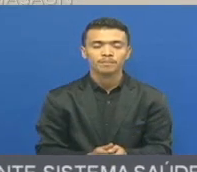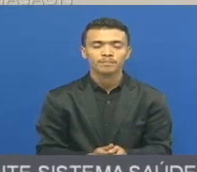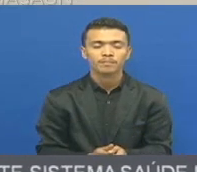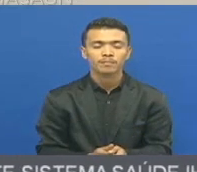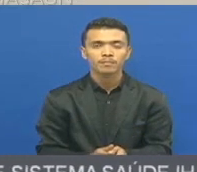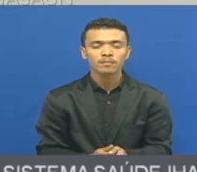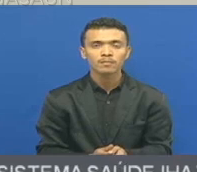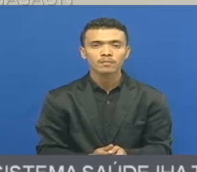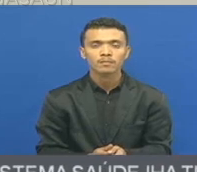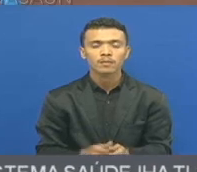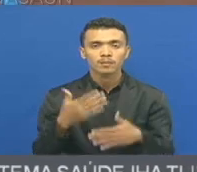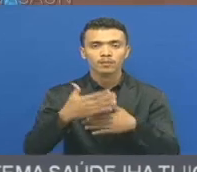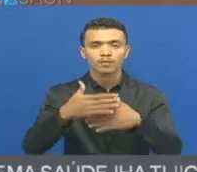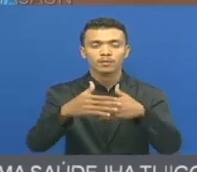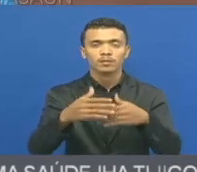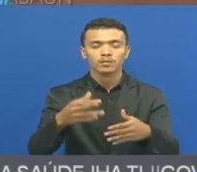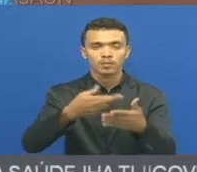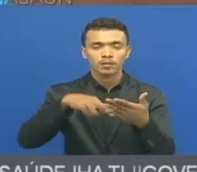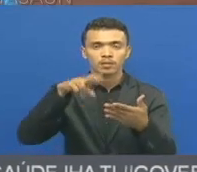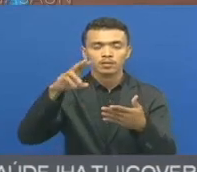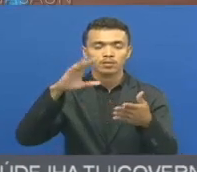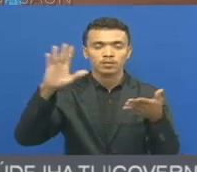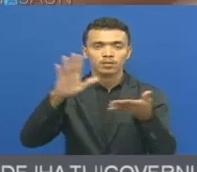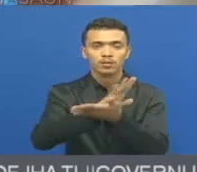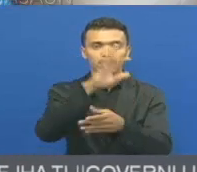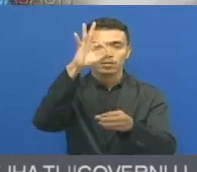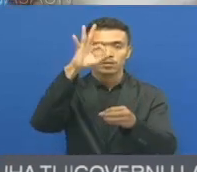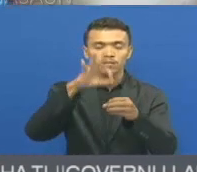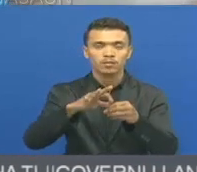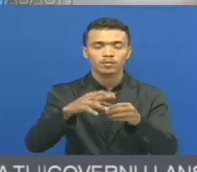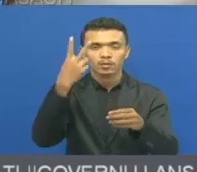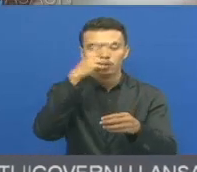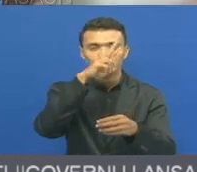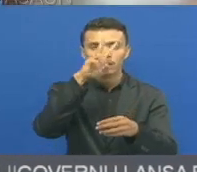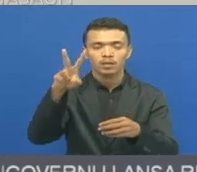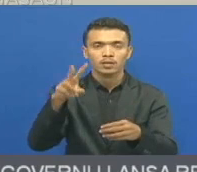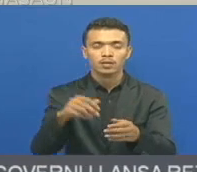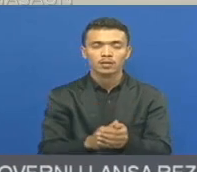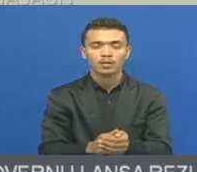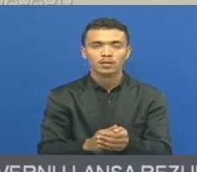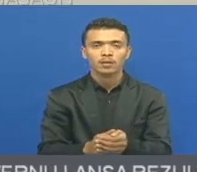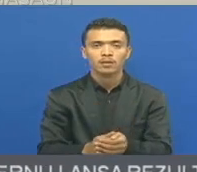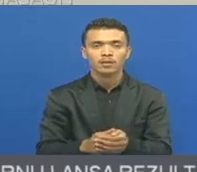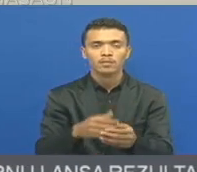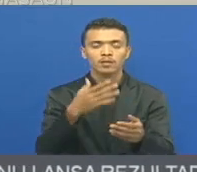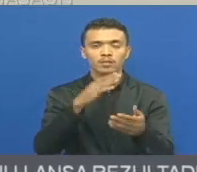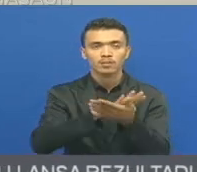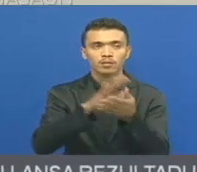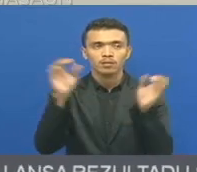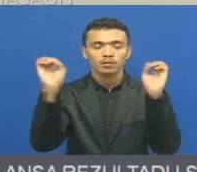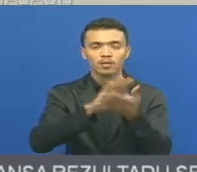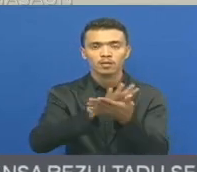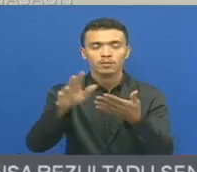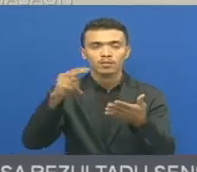justifica durante o processo de verificação boletim de votos, consegue detectar o boletim de votos Balu Macaladun Mos no